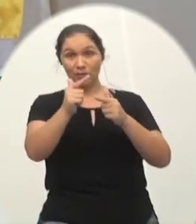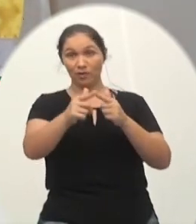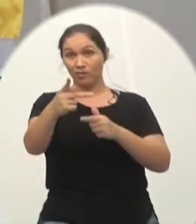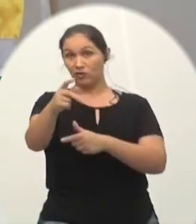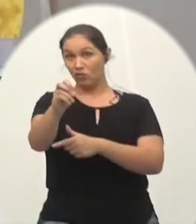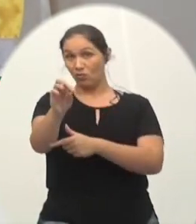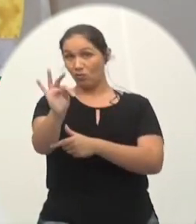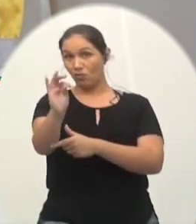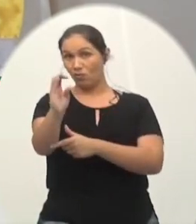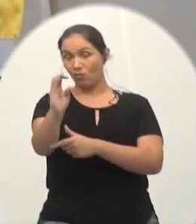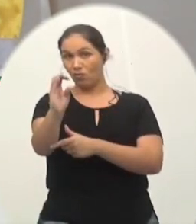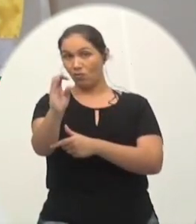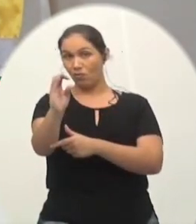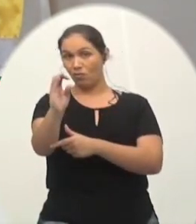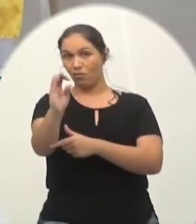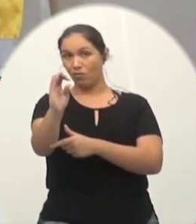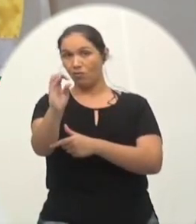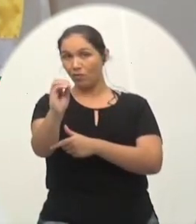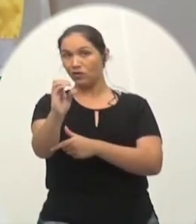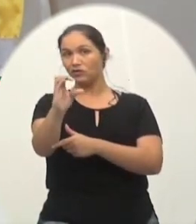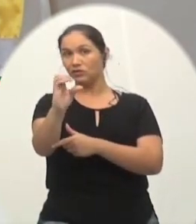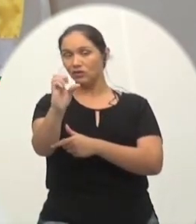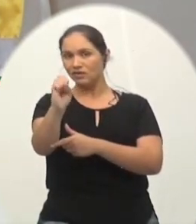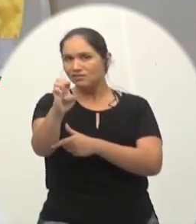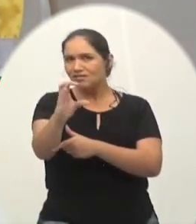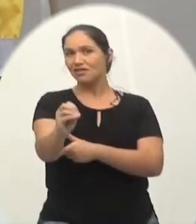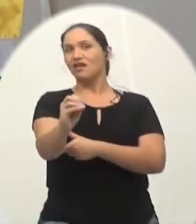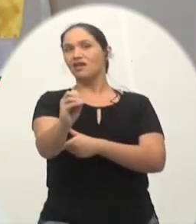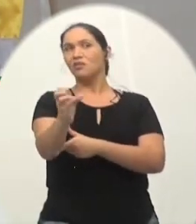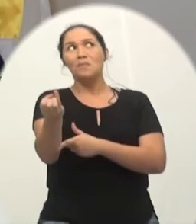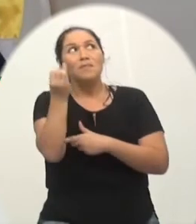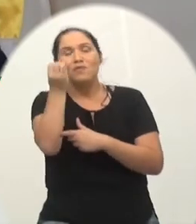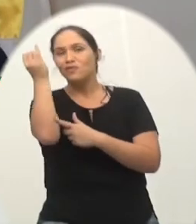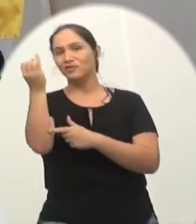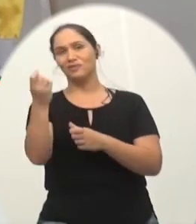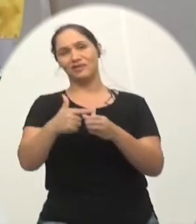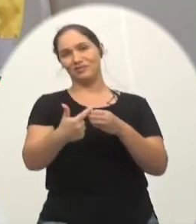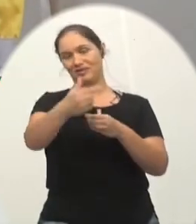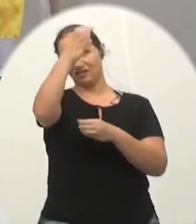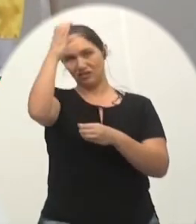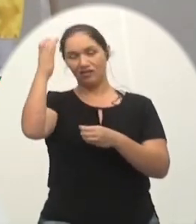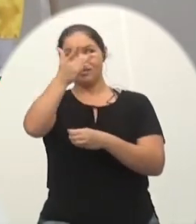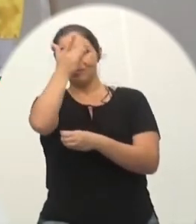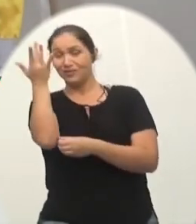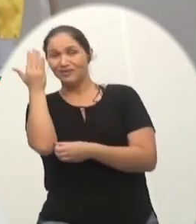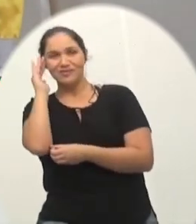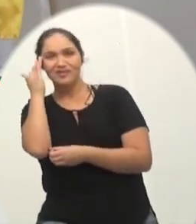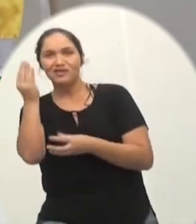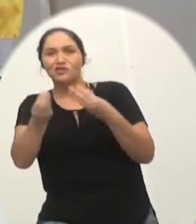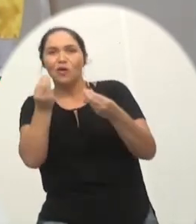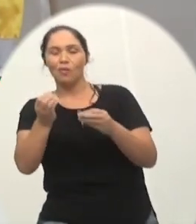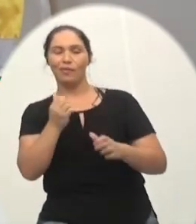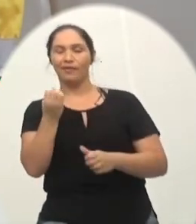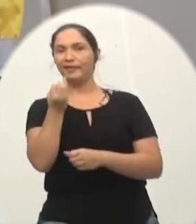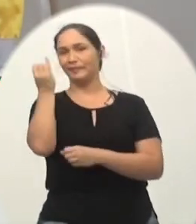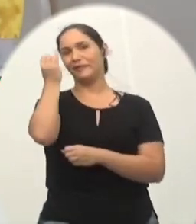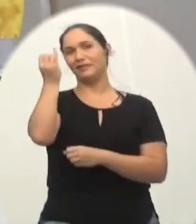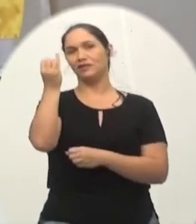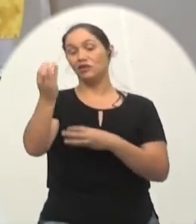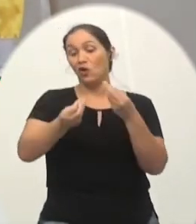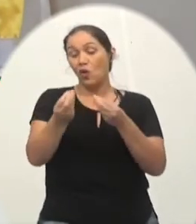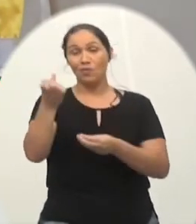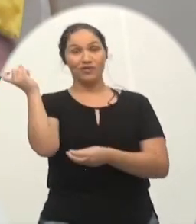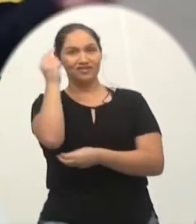E as pessoas às vezes não se dão conta do trabalho que é feito, a logística que é feito para juntar as pessoas, que às